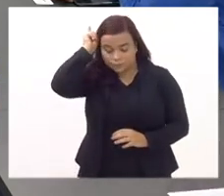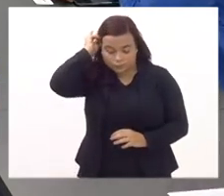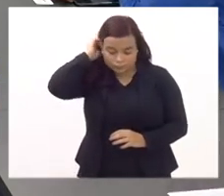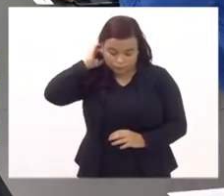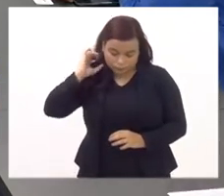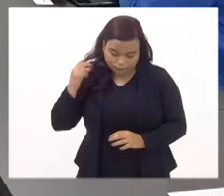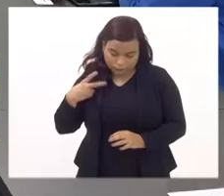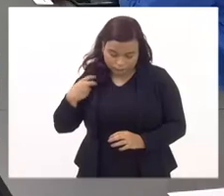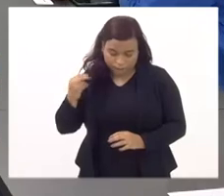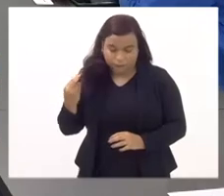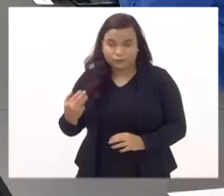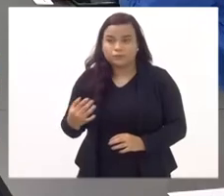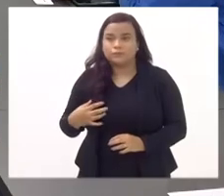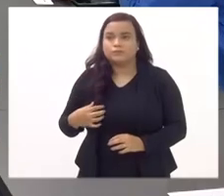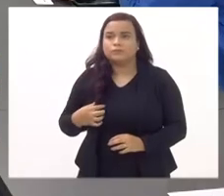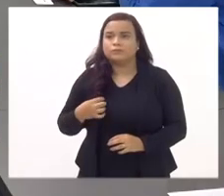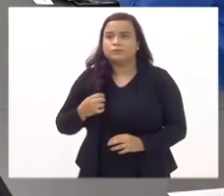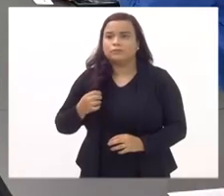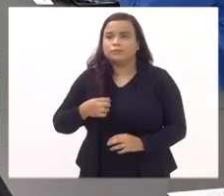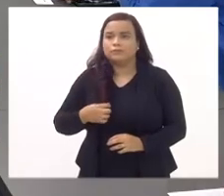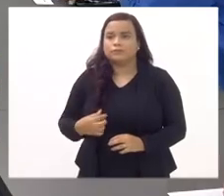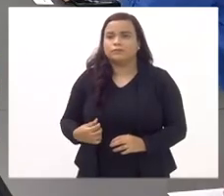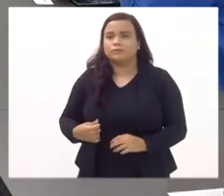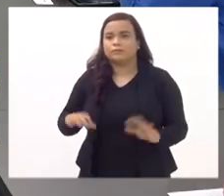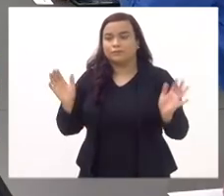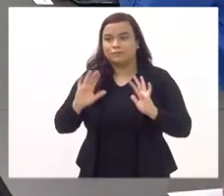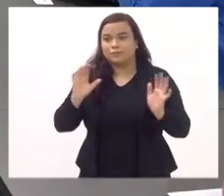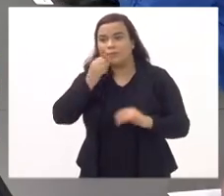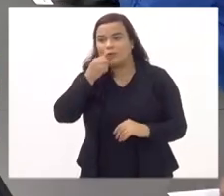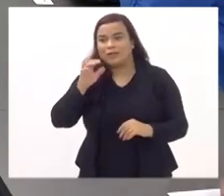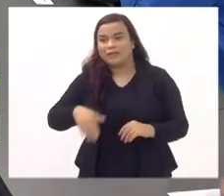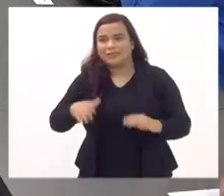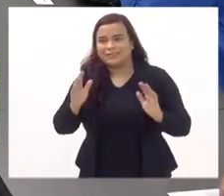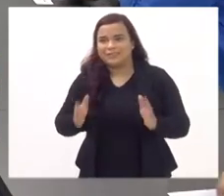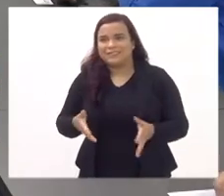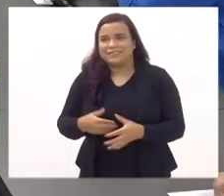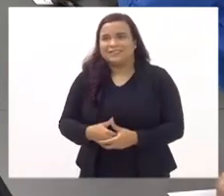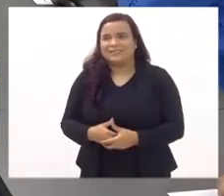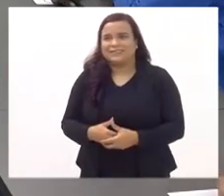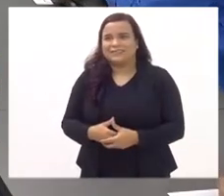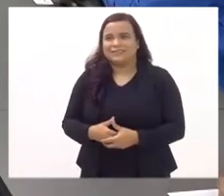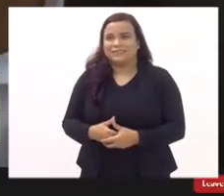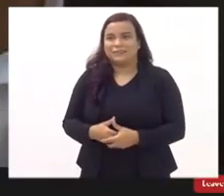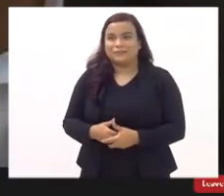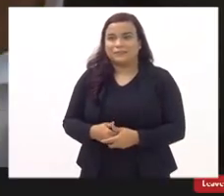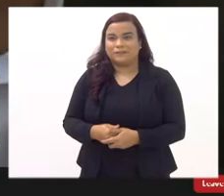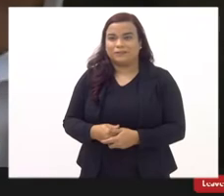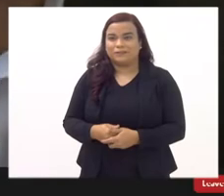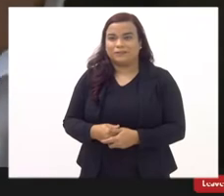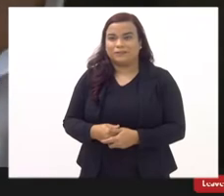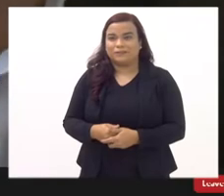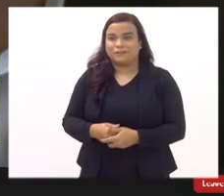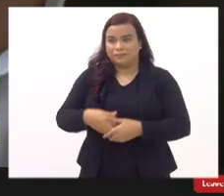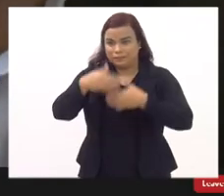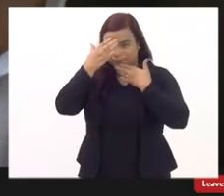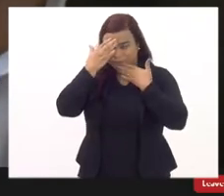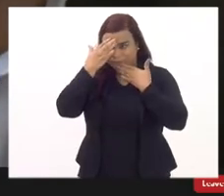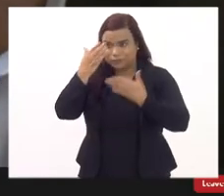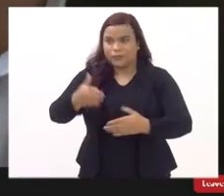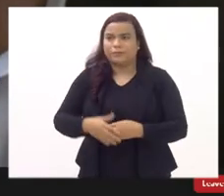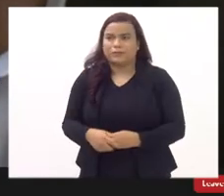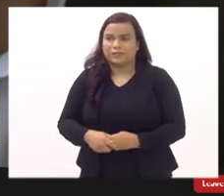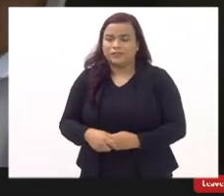Bem, deputado, boa tarde já, Medida 16. Agradeço aí